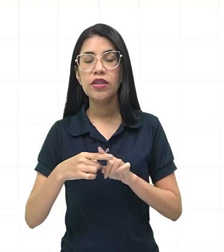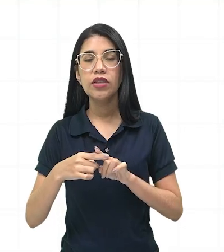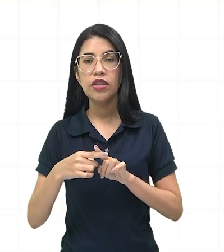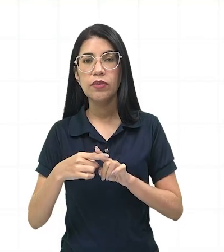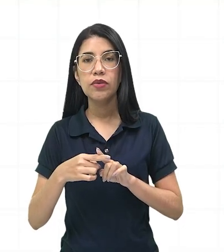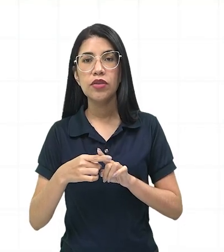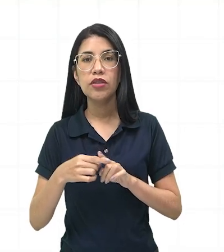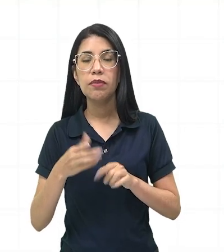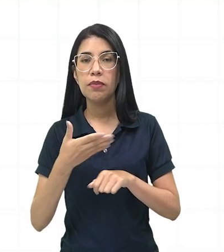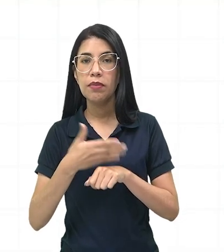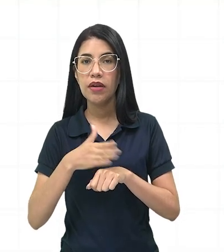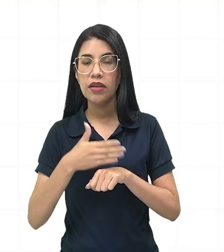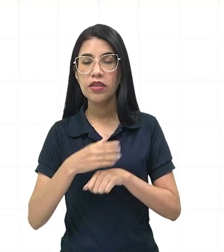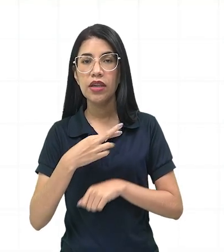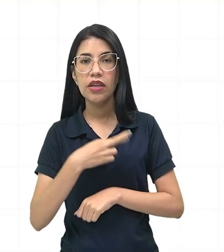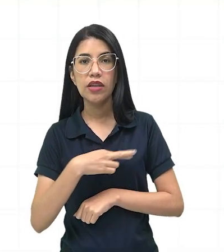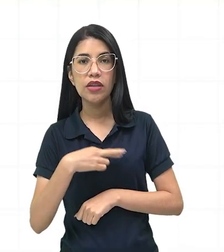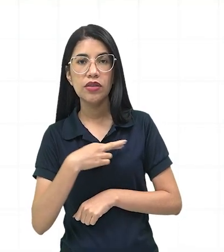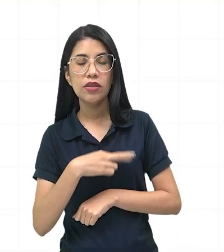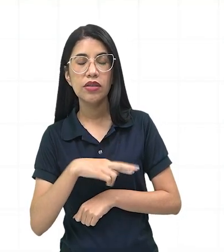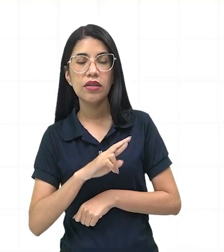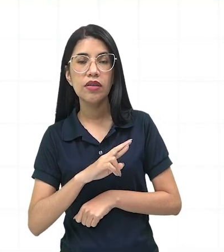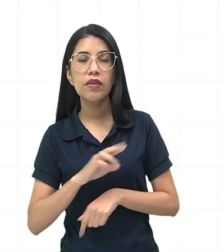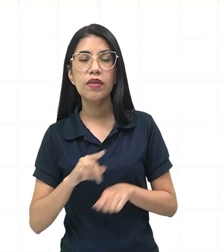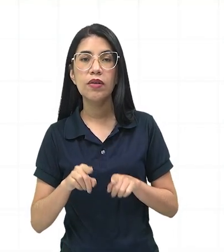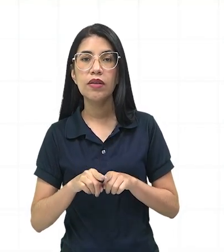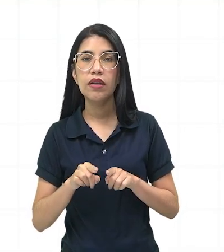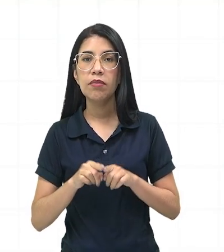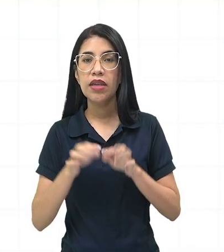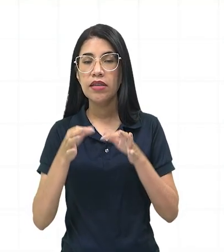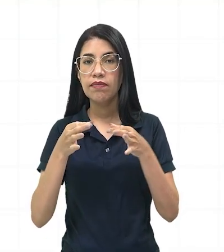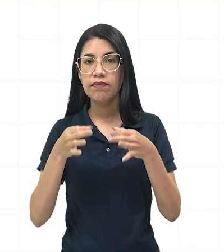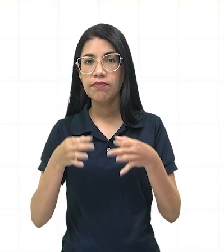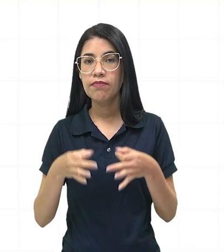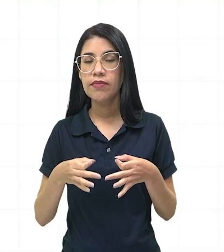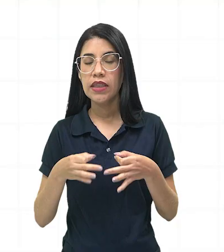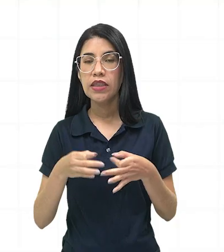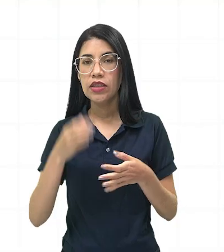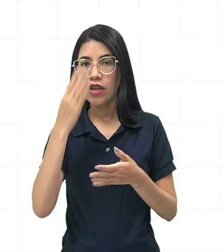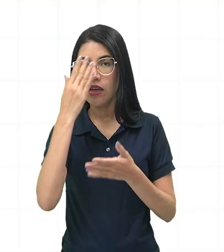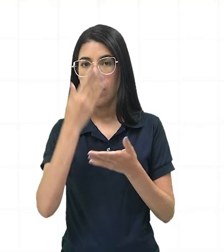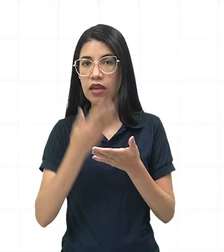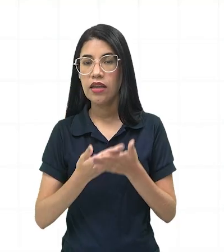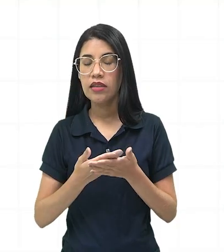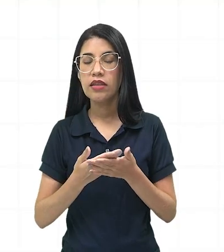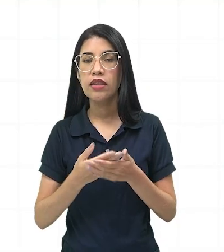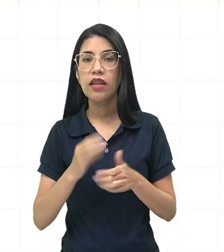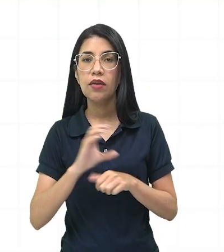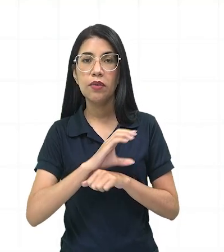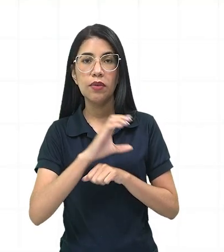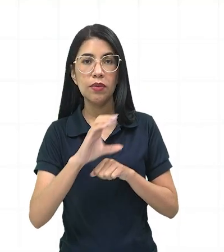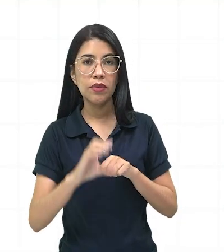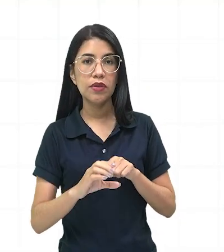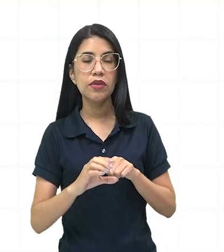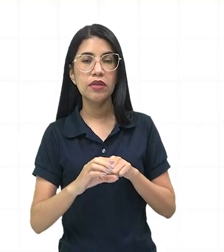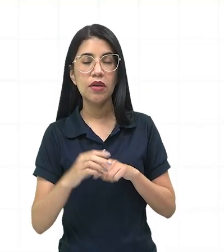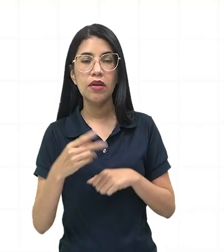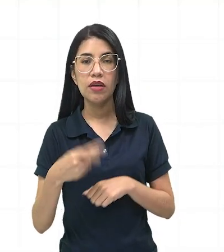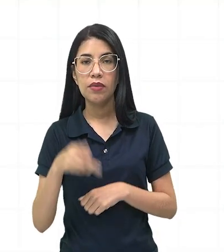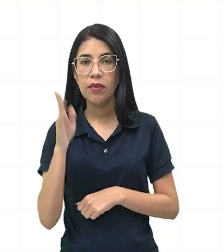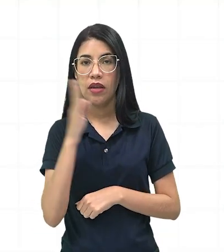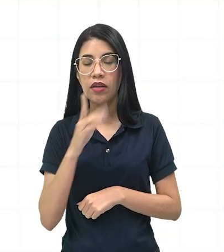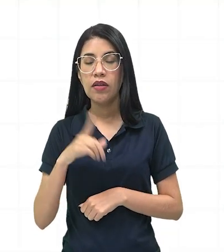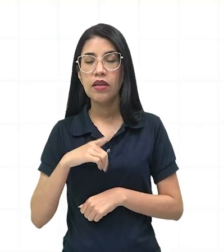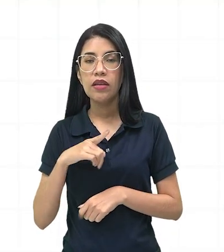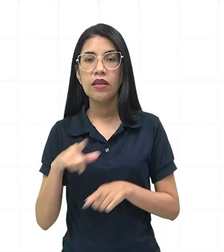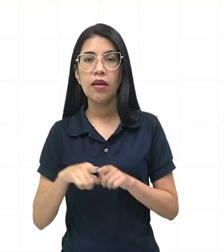manifestação da religião ou convicção. Na Constituição Federal nós vamos falar de crenças, né?